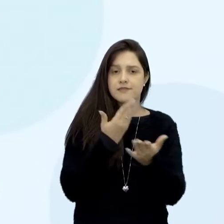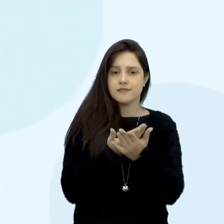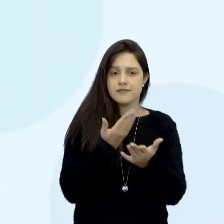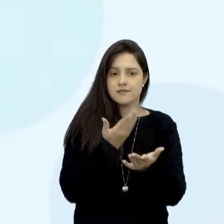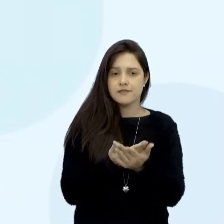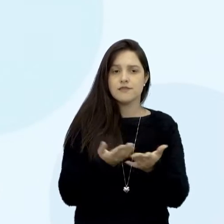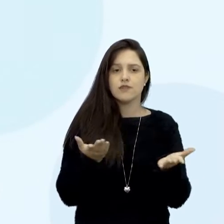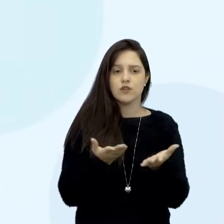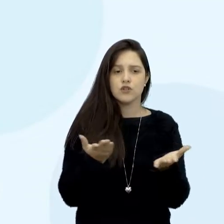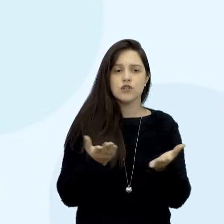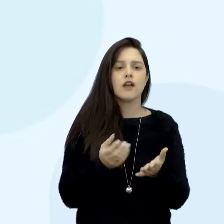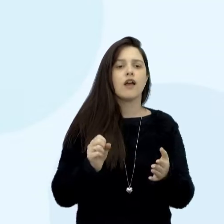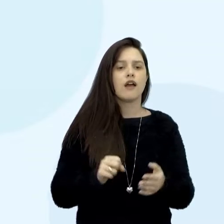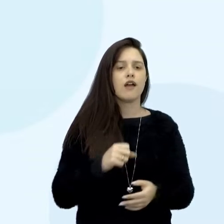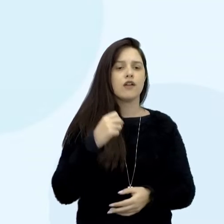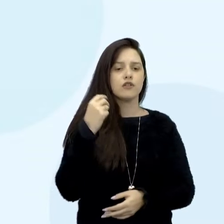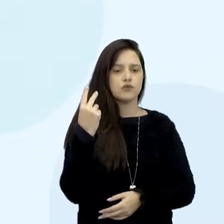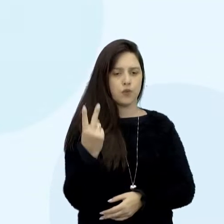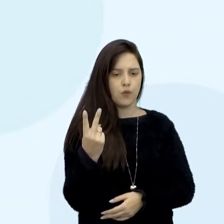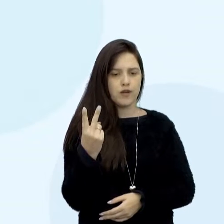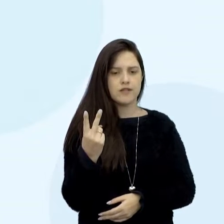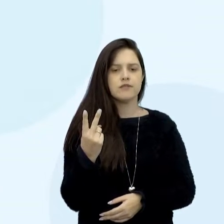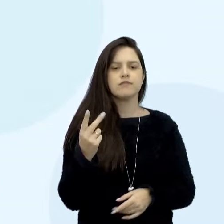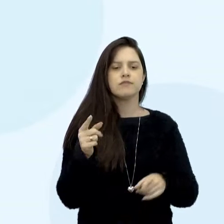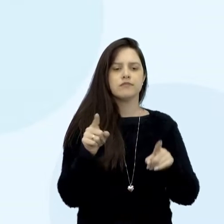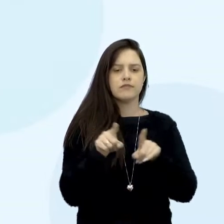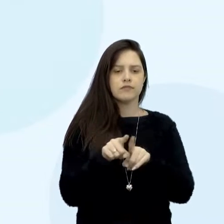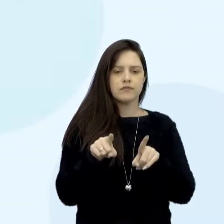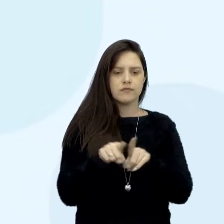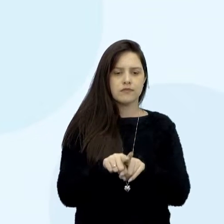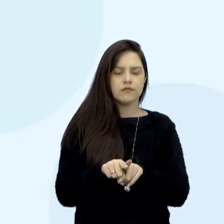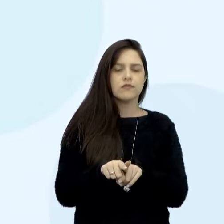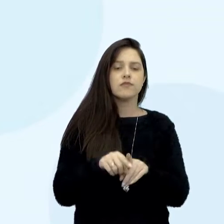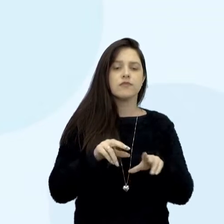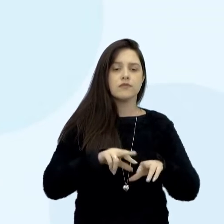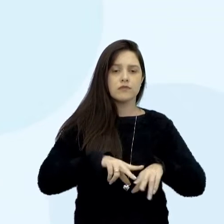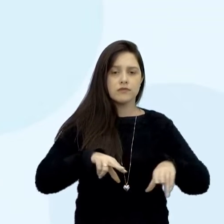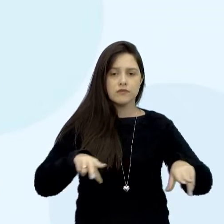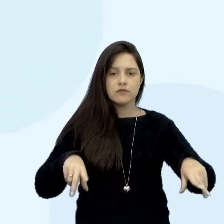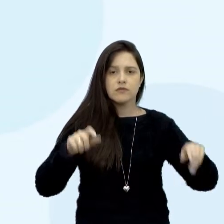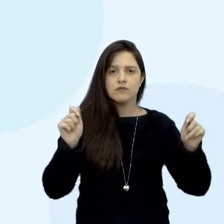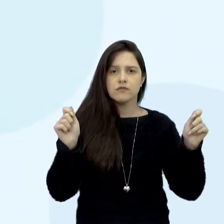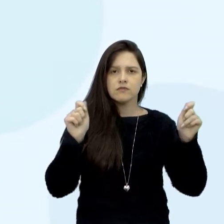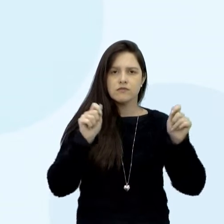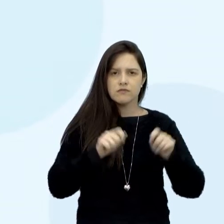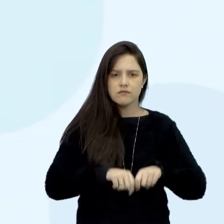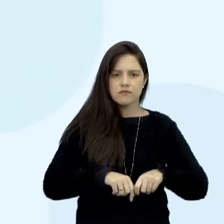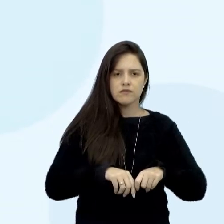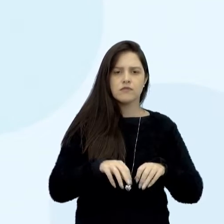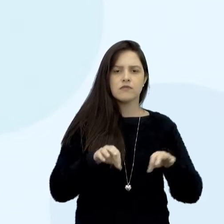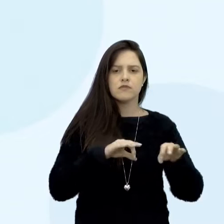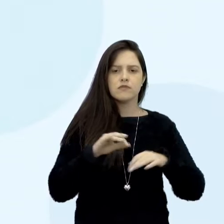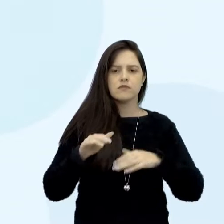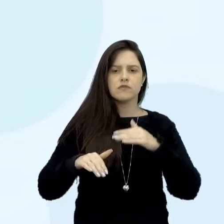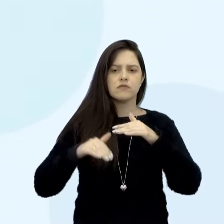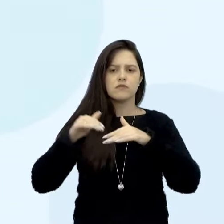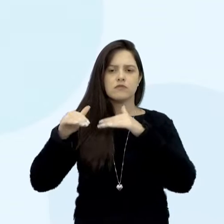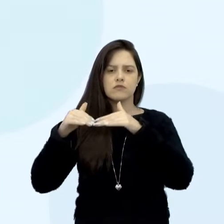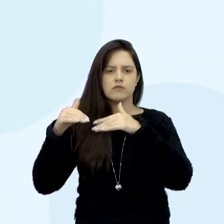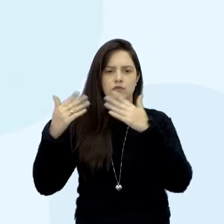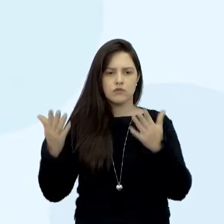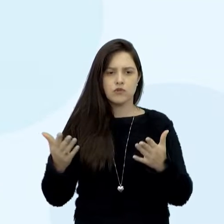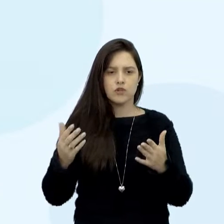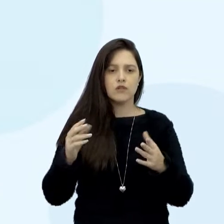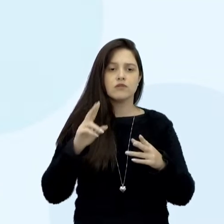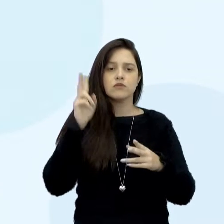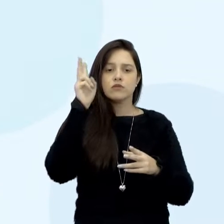é a habilidade do eixo estruturante, que é levantar e testar hipóteses sobre temas e processos de natureza histórica e